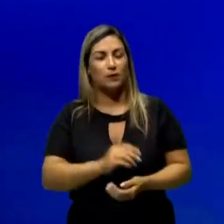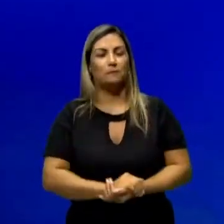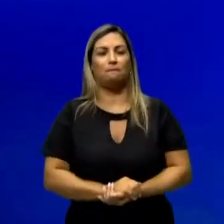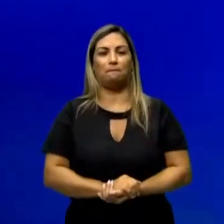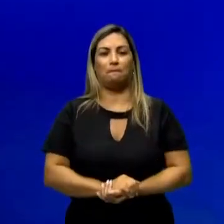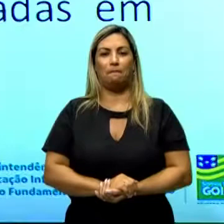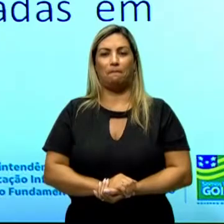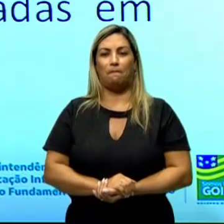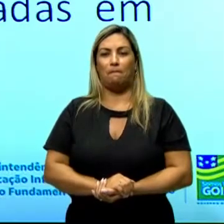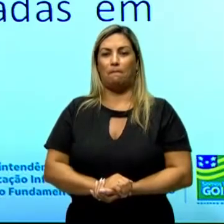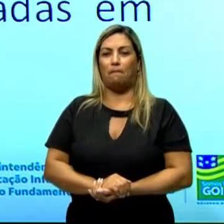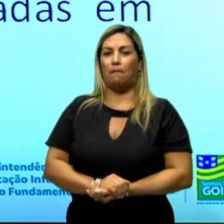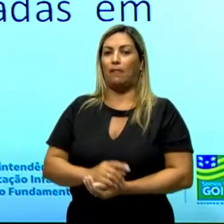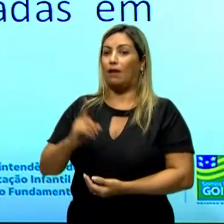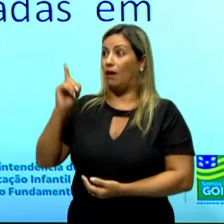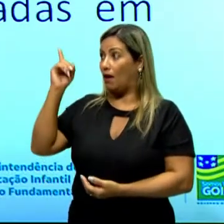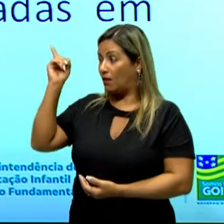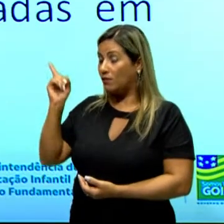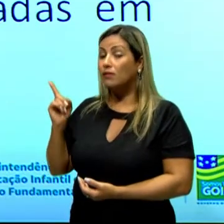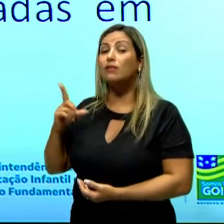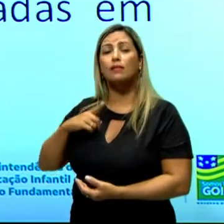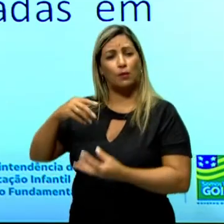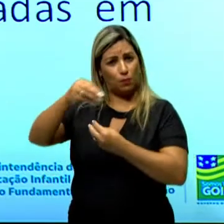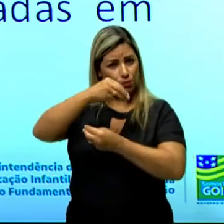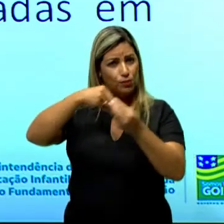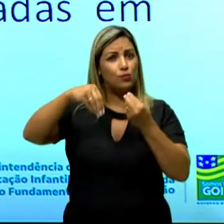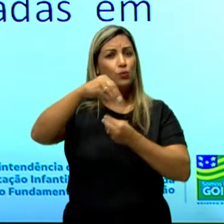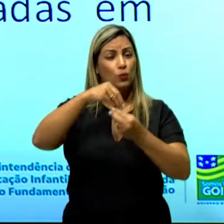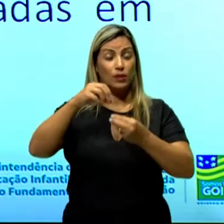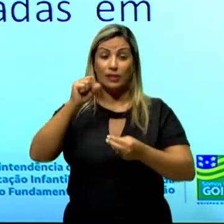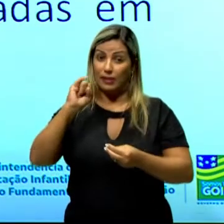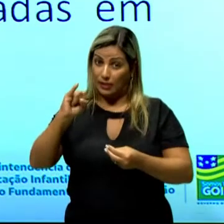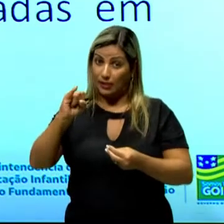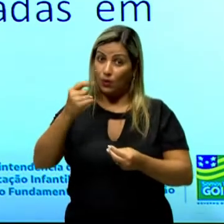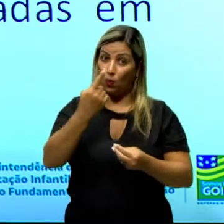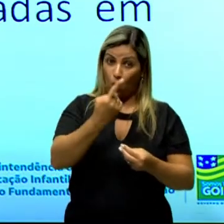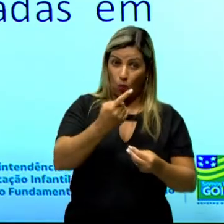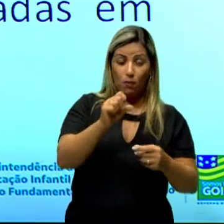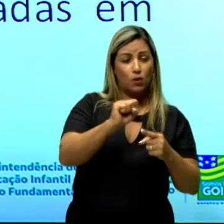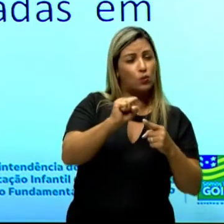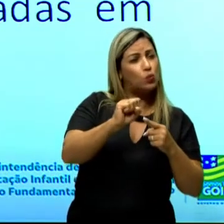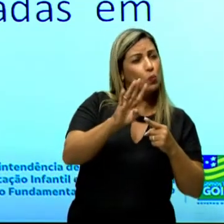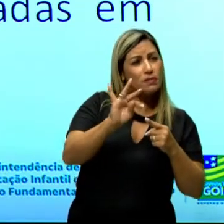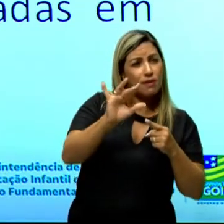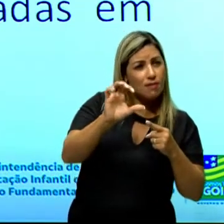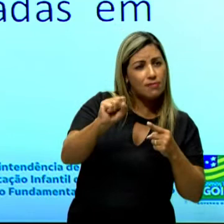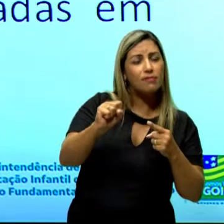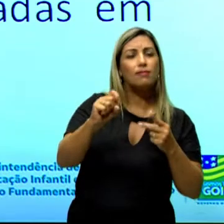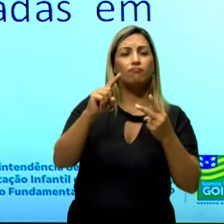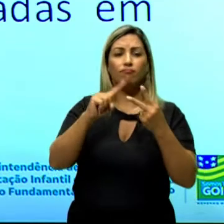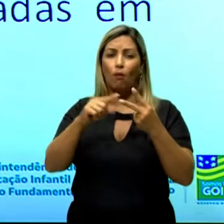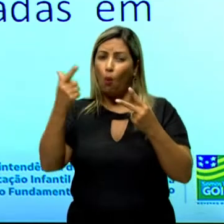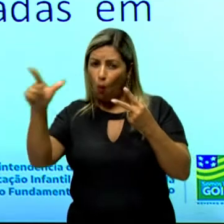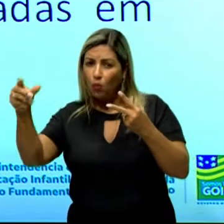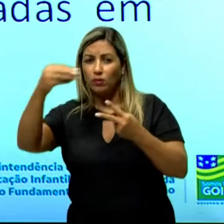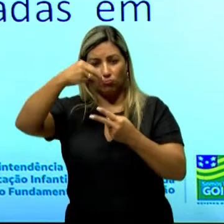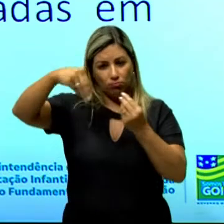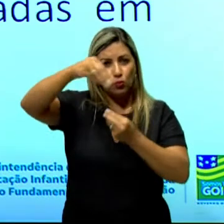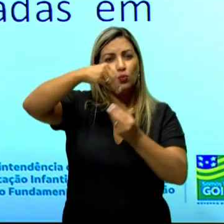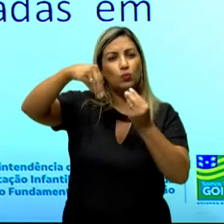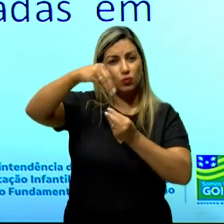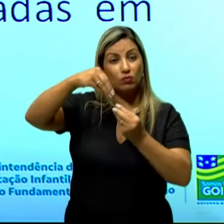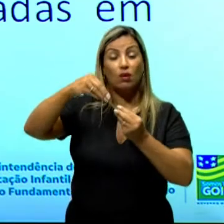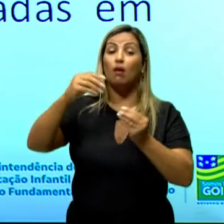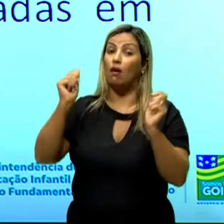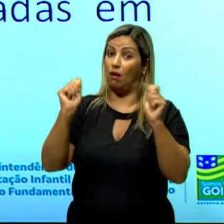só, essas substâncias, se eu misturar uma substância a outra substância, é possível